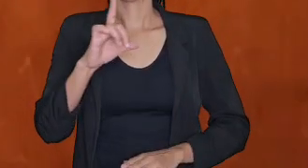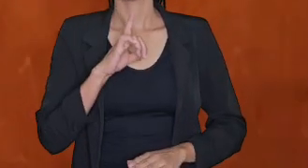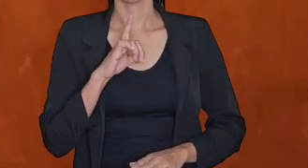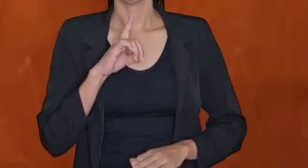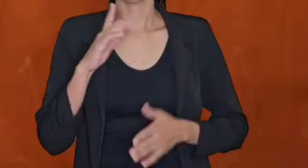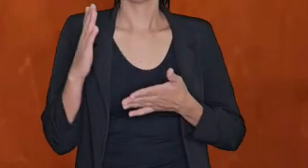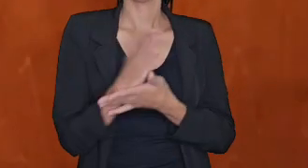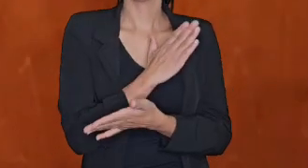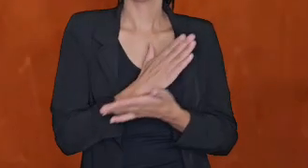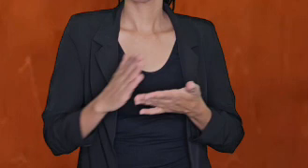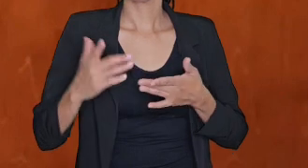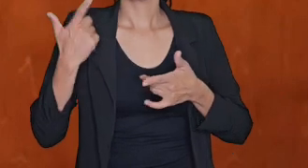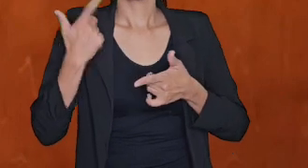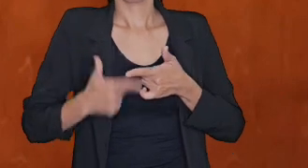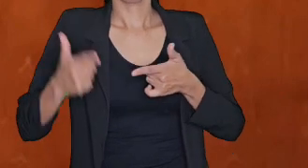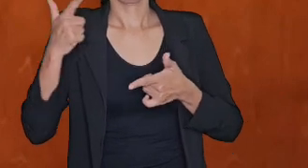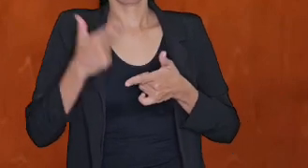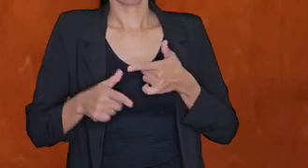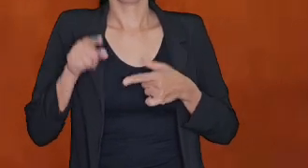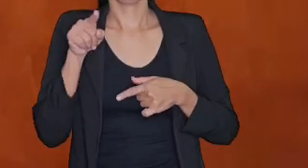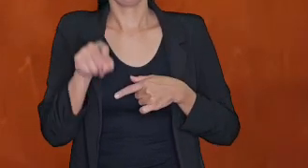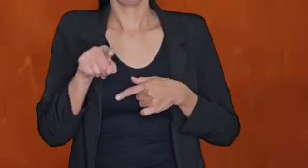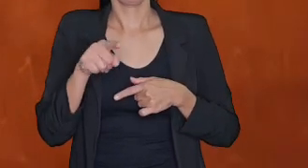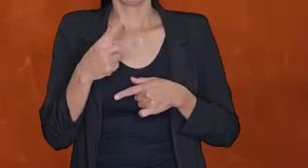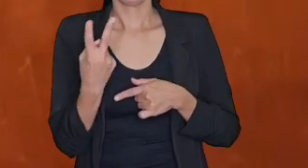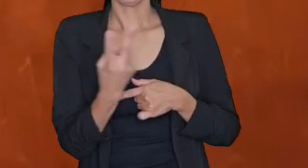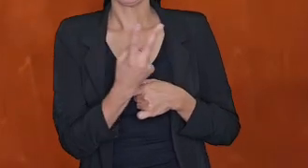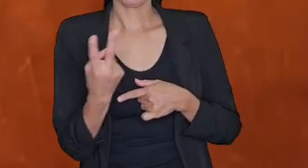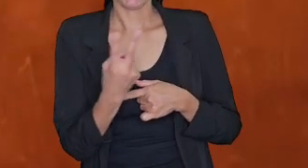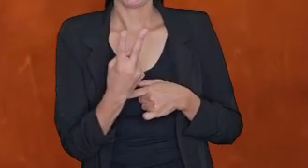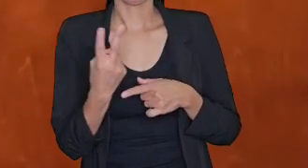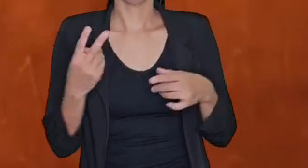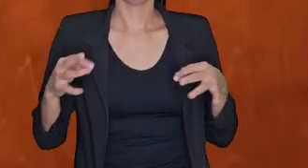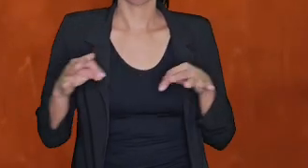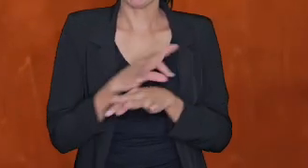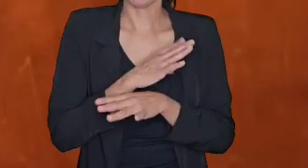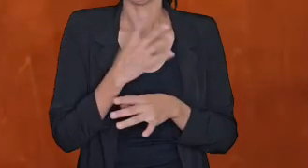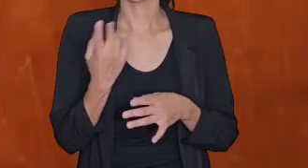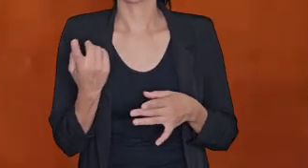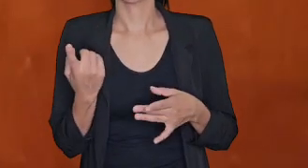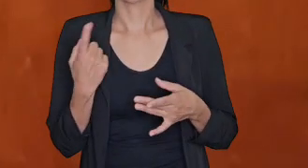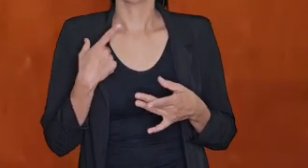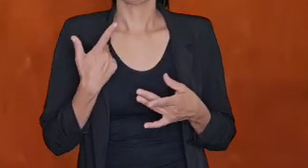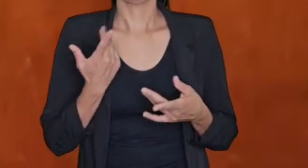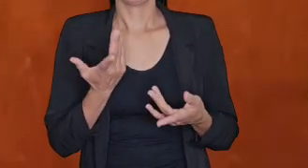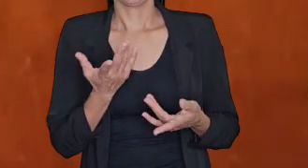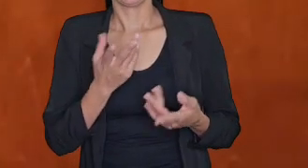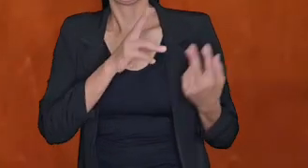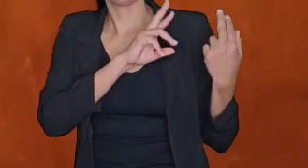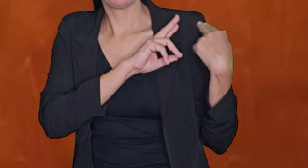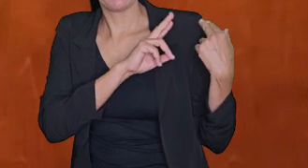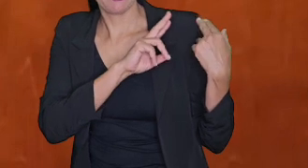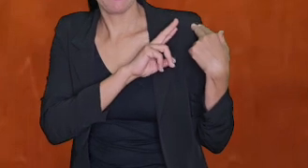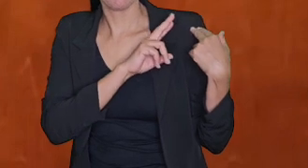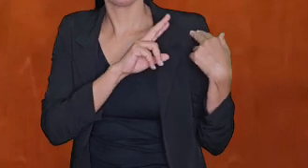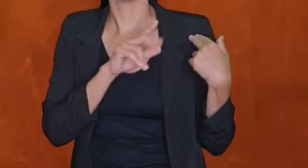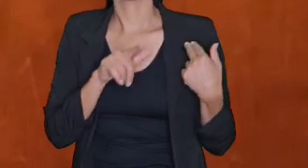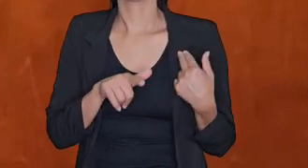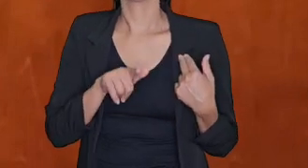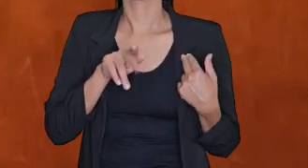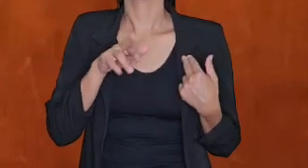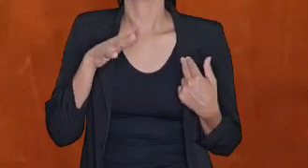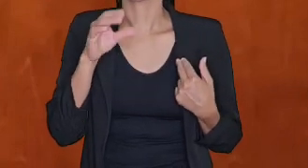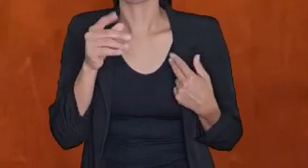se divorciaram. Só que houve algum problema e eles já estabilizaram a questão